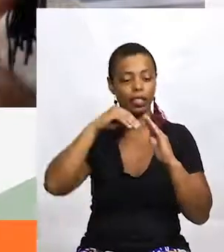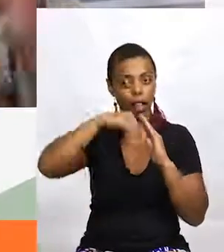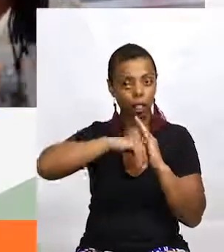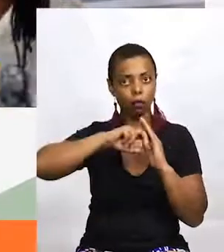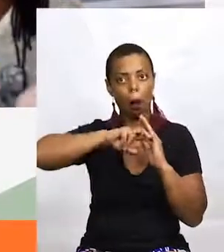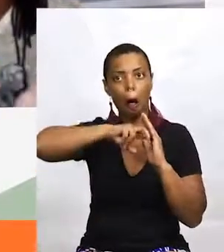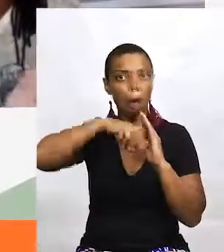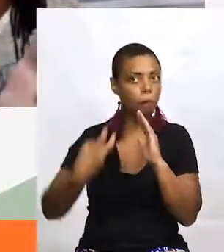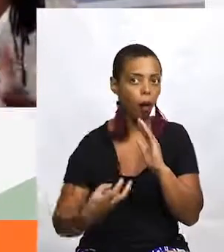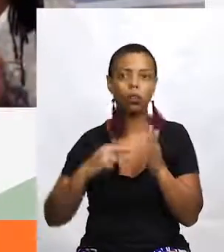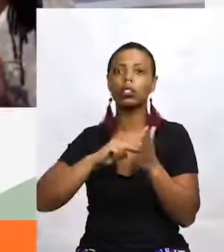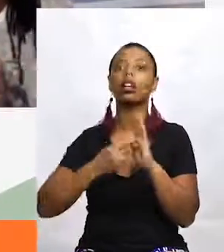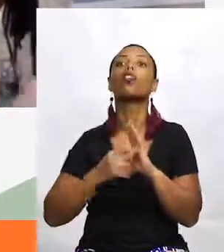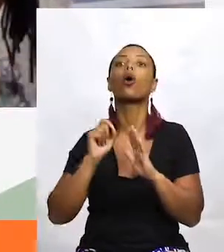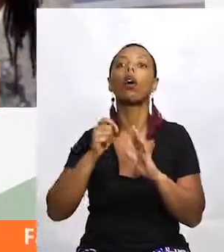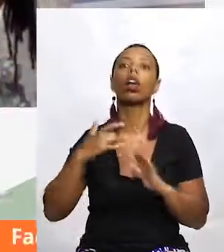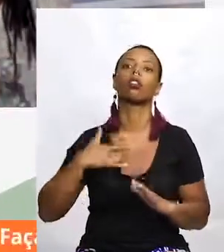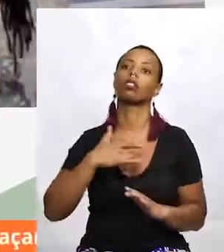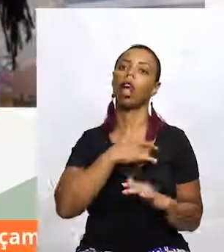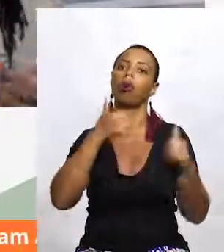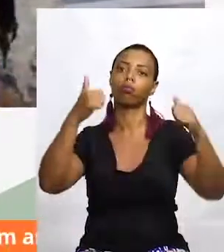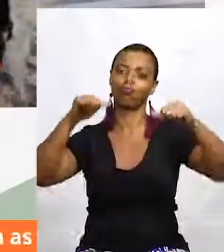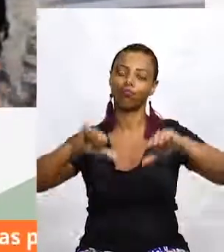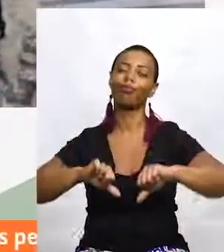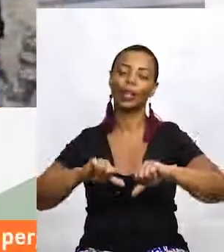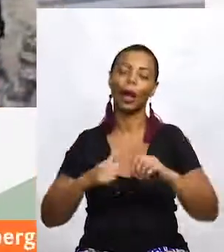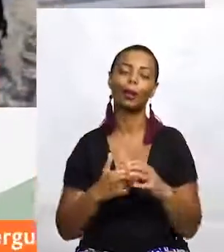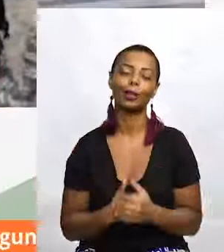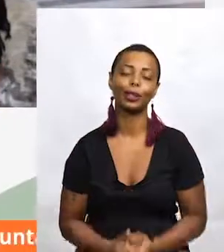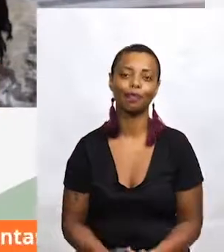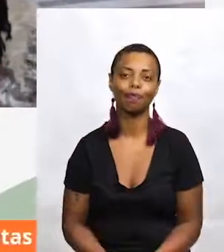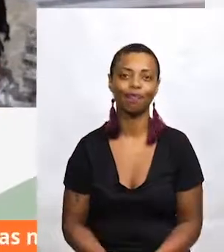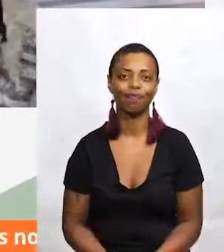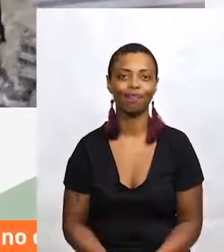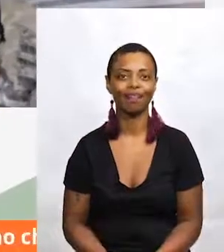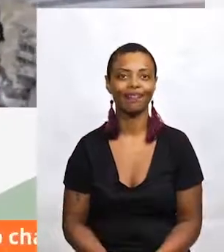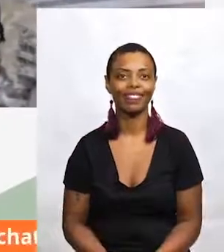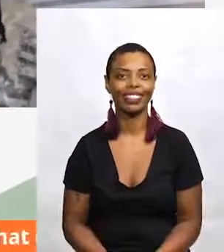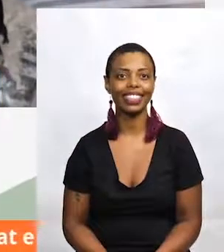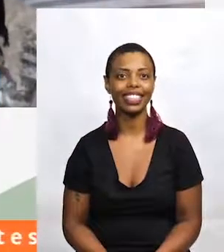que o resto, né, não vai tão bem assim.